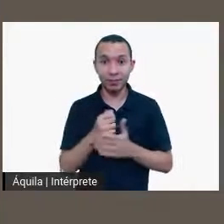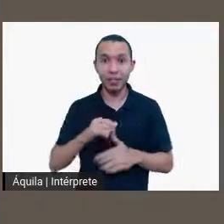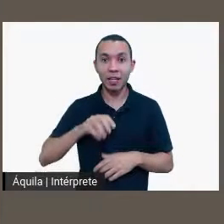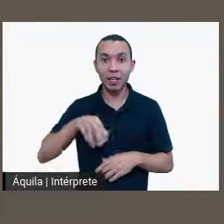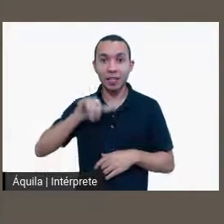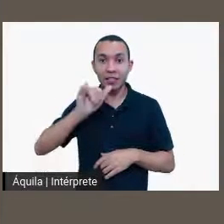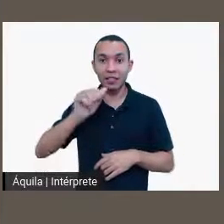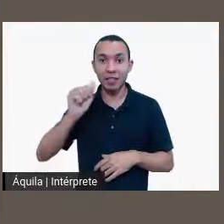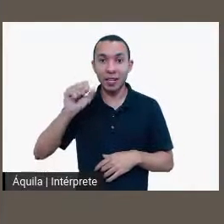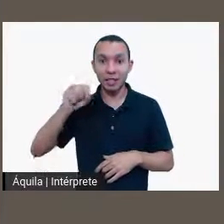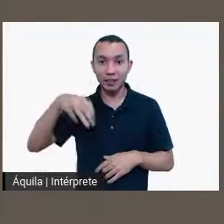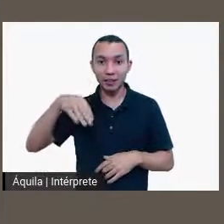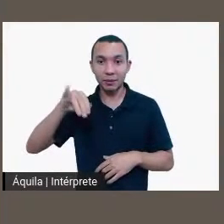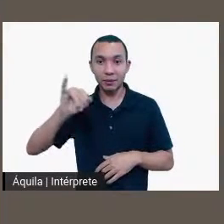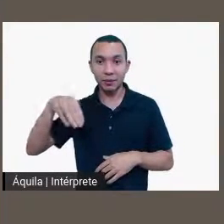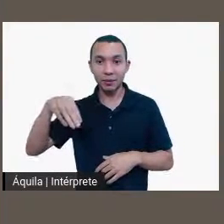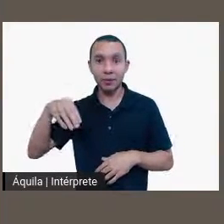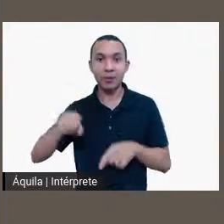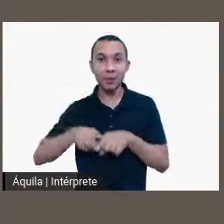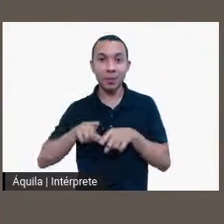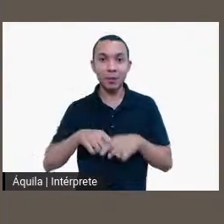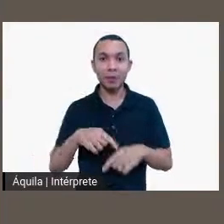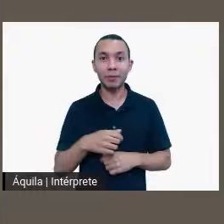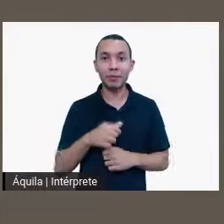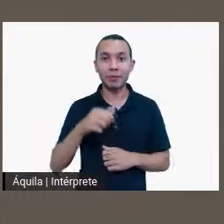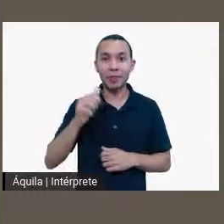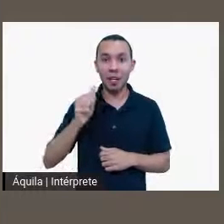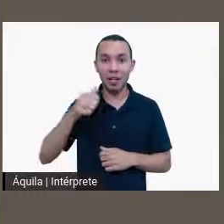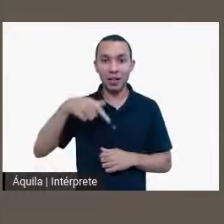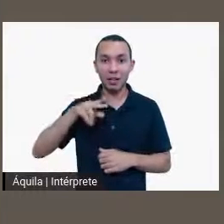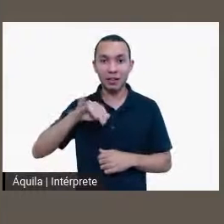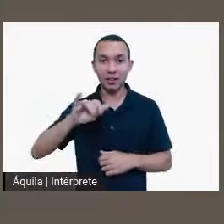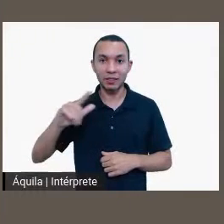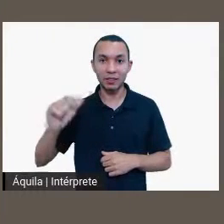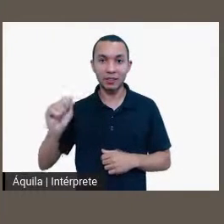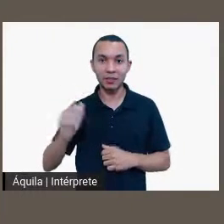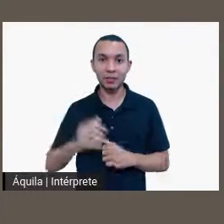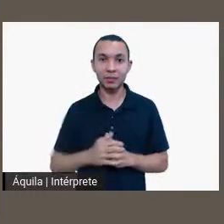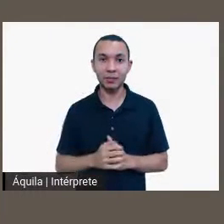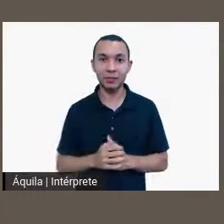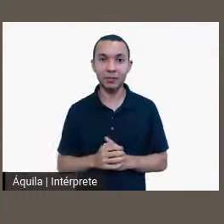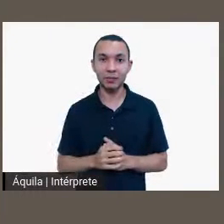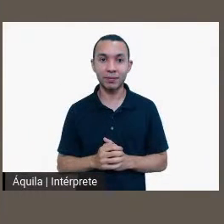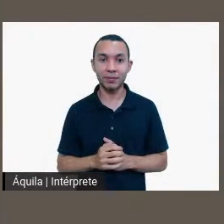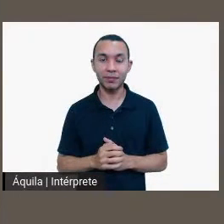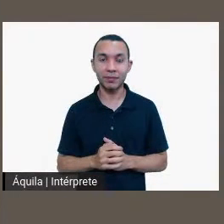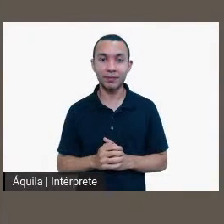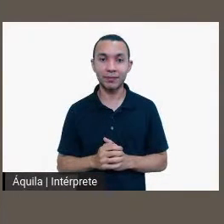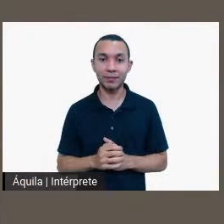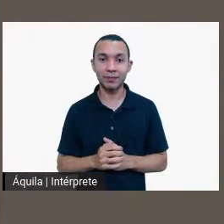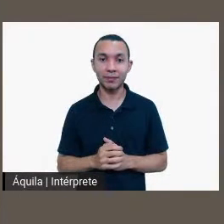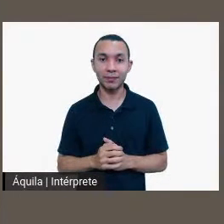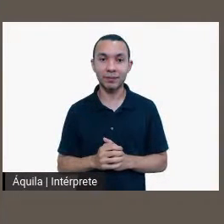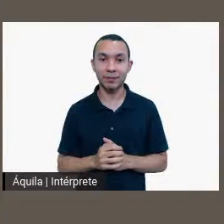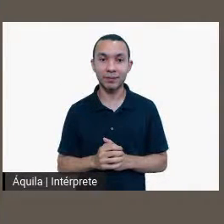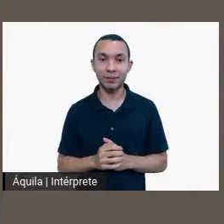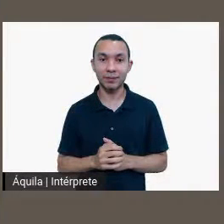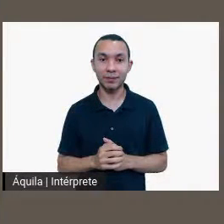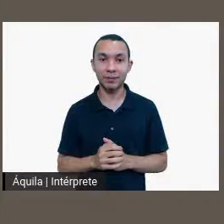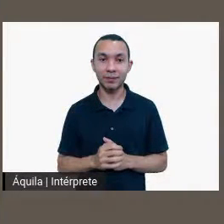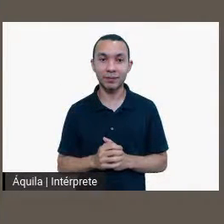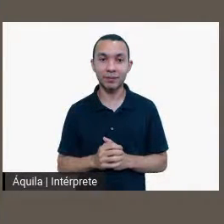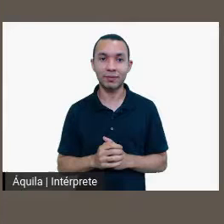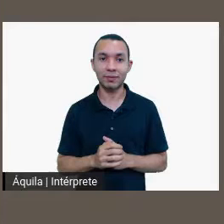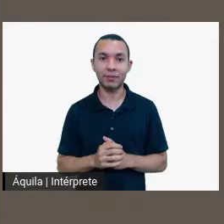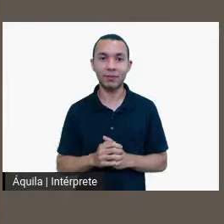Áquila, que está aqui ao lado. Olá, boa noite a todas as pessoas que estão aqui nos assistindo. Sejam todas muito bem...